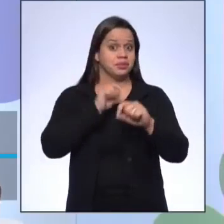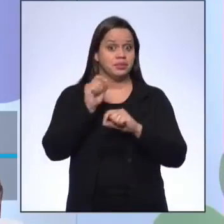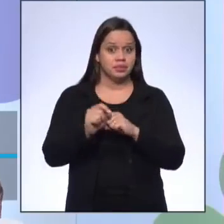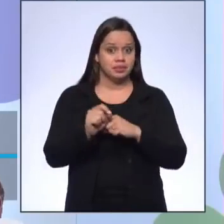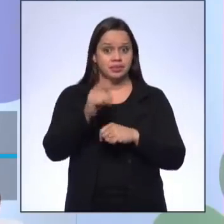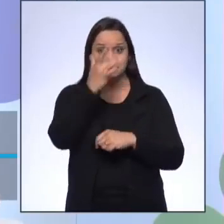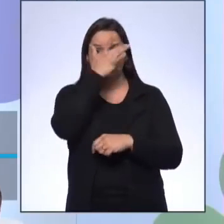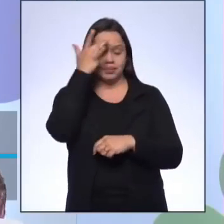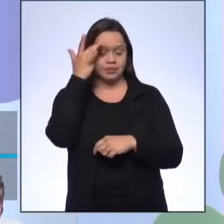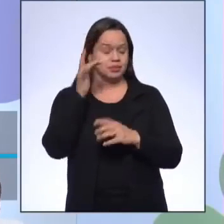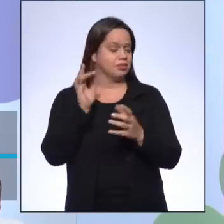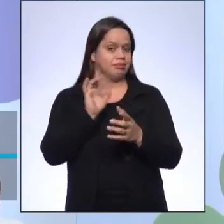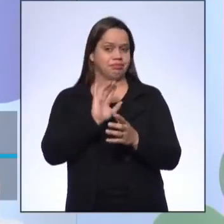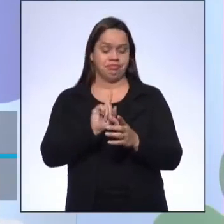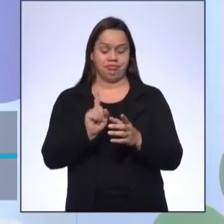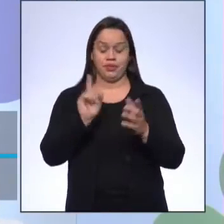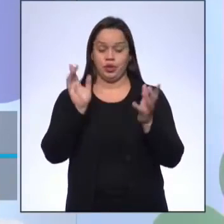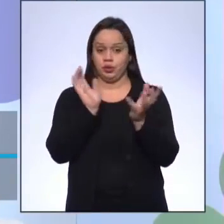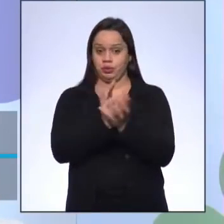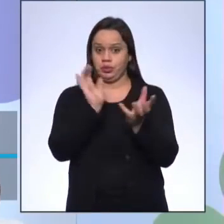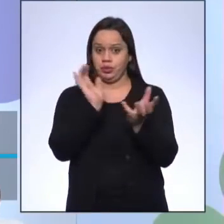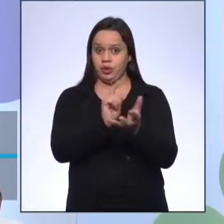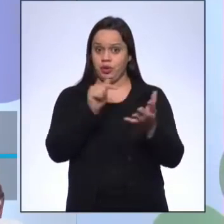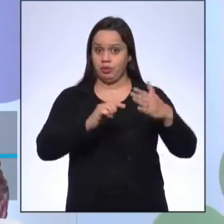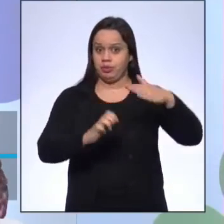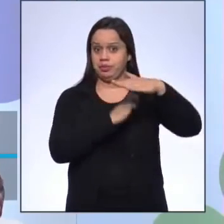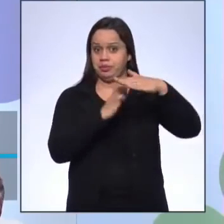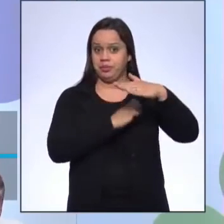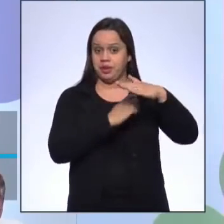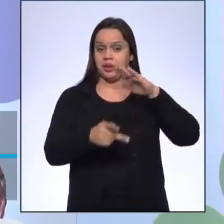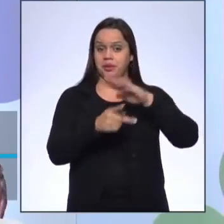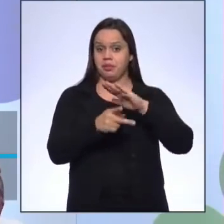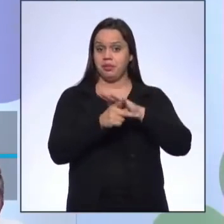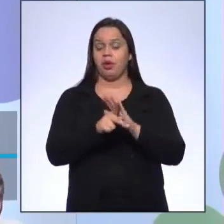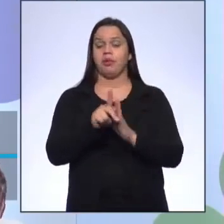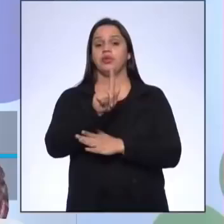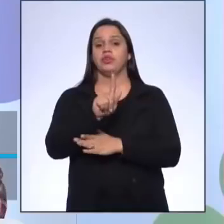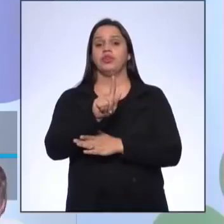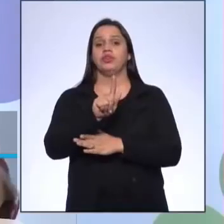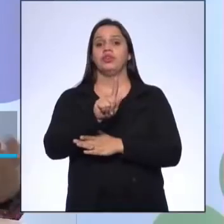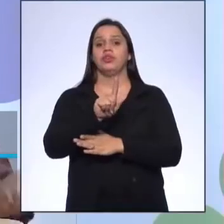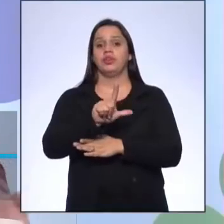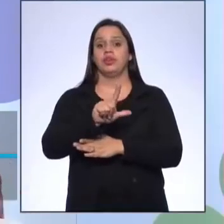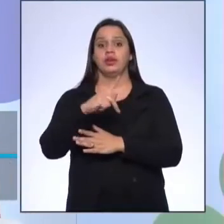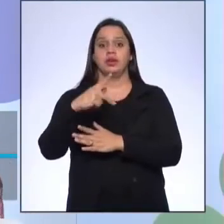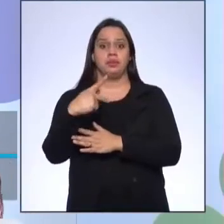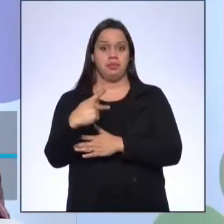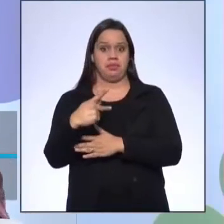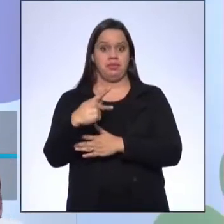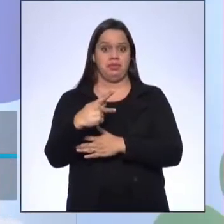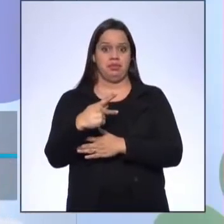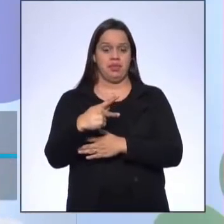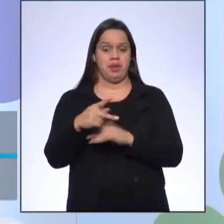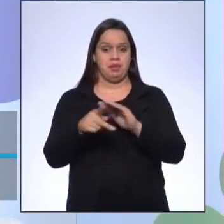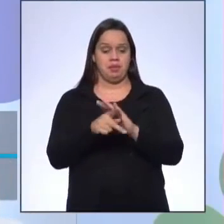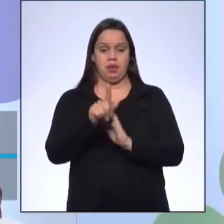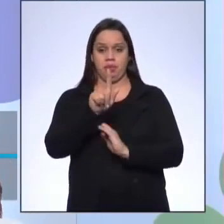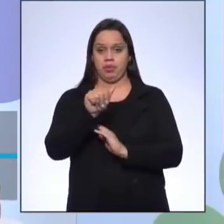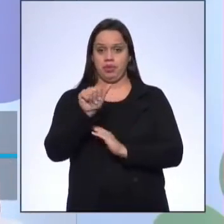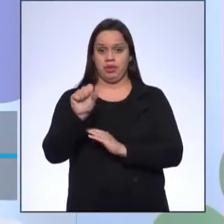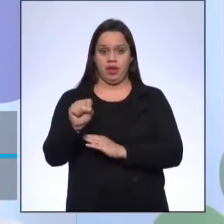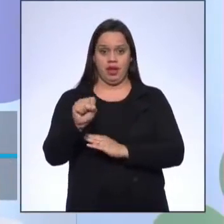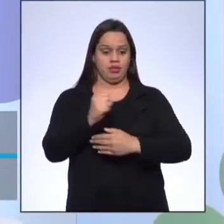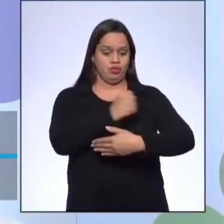certa companhia de distribuição de gás, né, gás de cozinha, GLP, começou a utilizá-la,